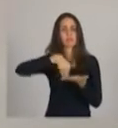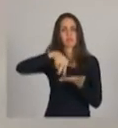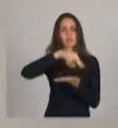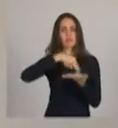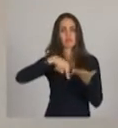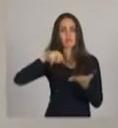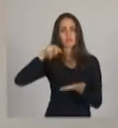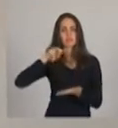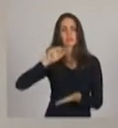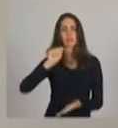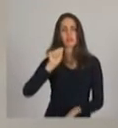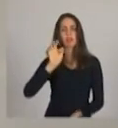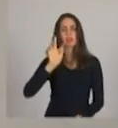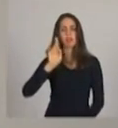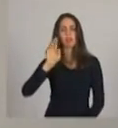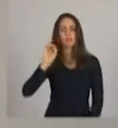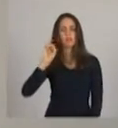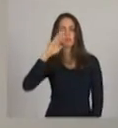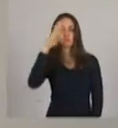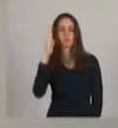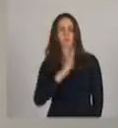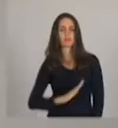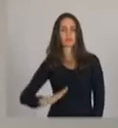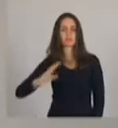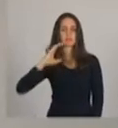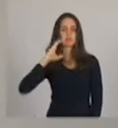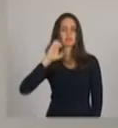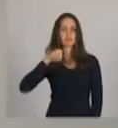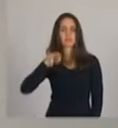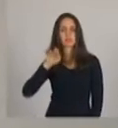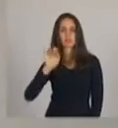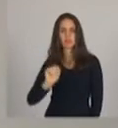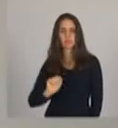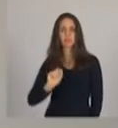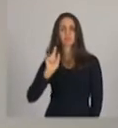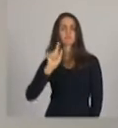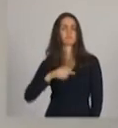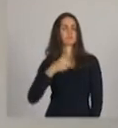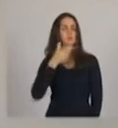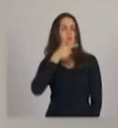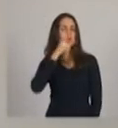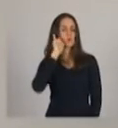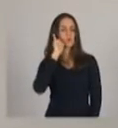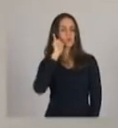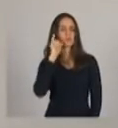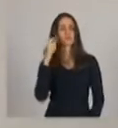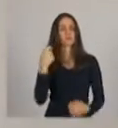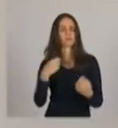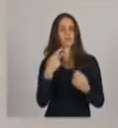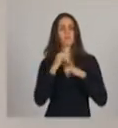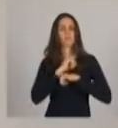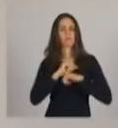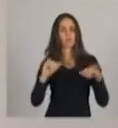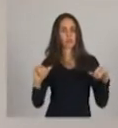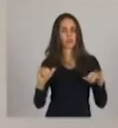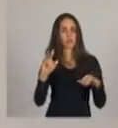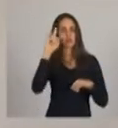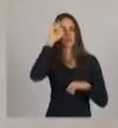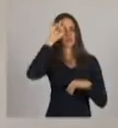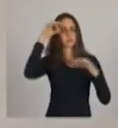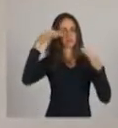afro-brasileira cênica. É, eu deveria ter falado sobre isso ontem, porque ontem foi a